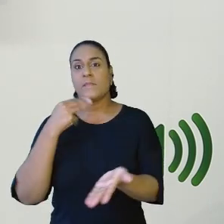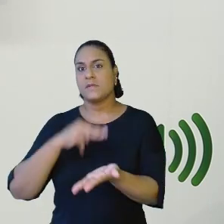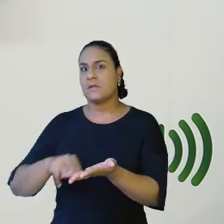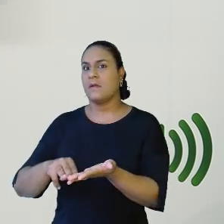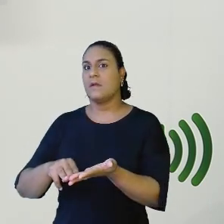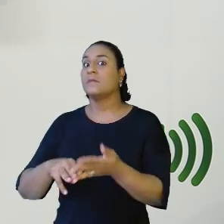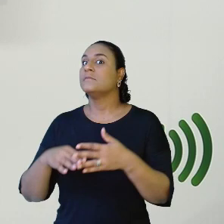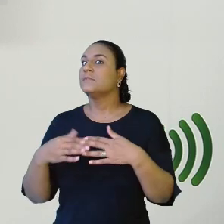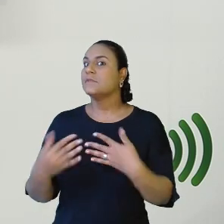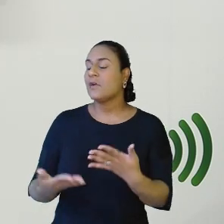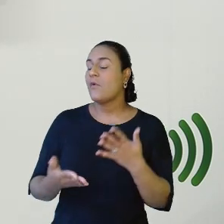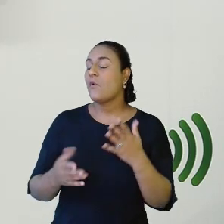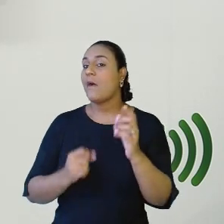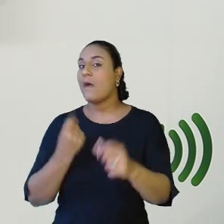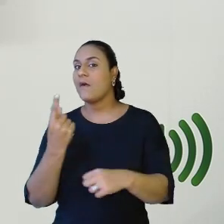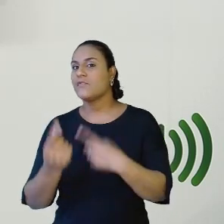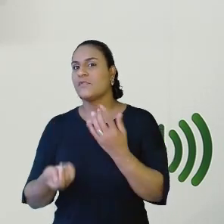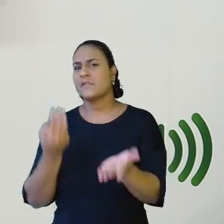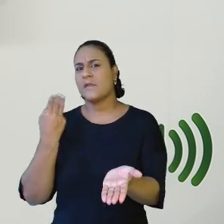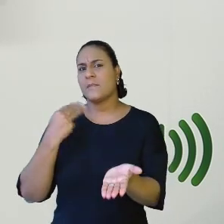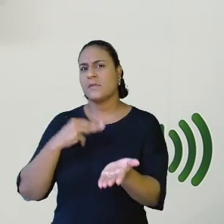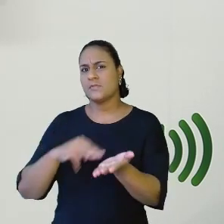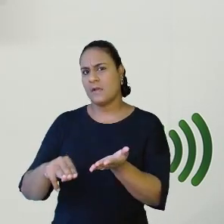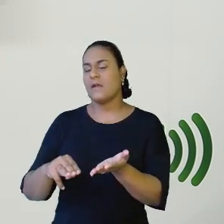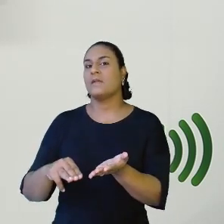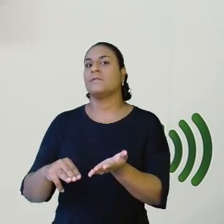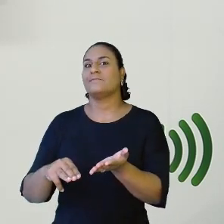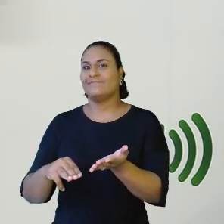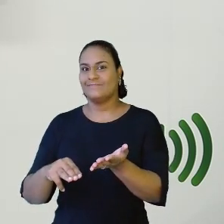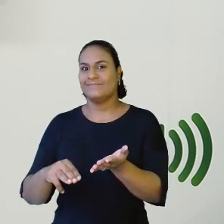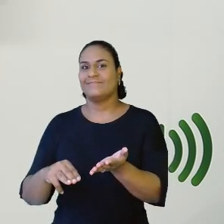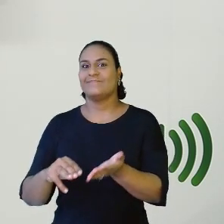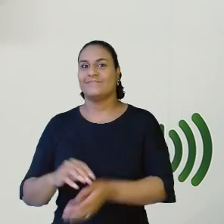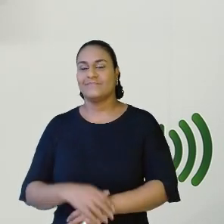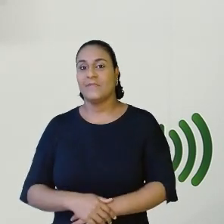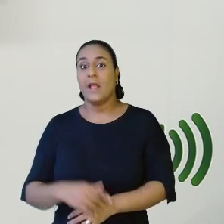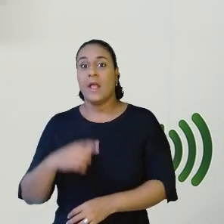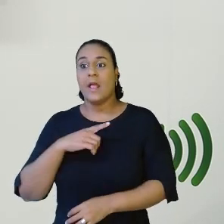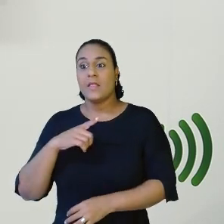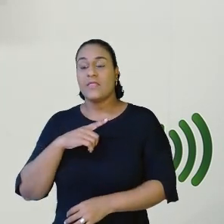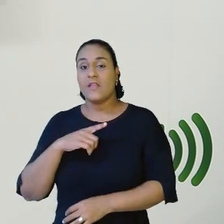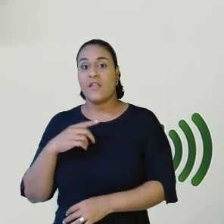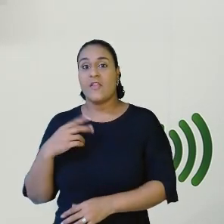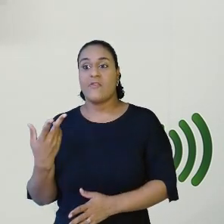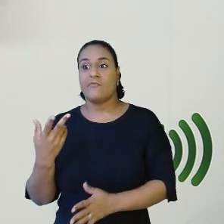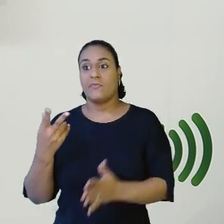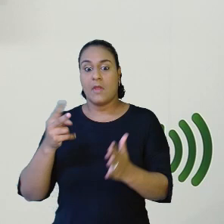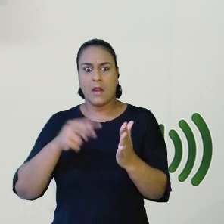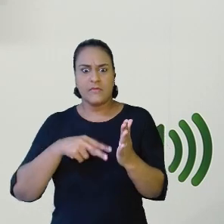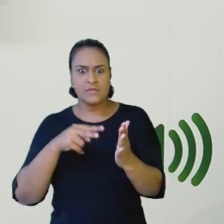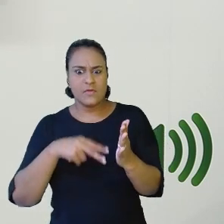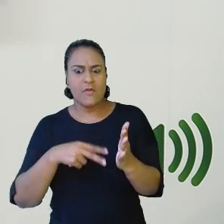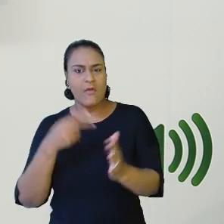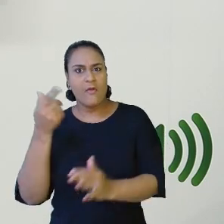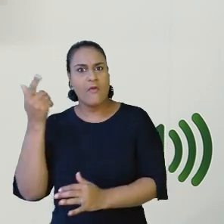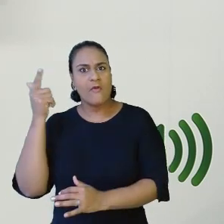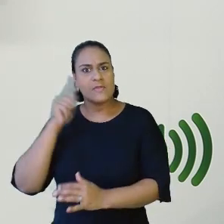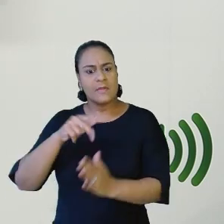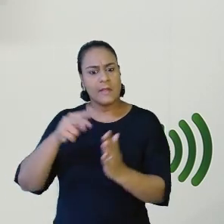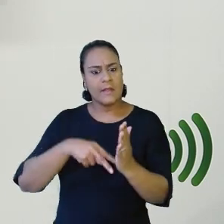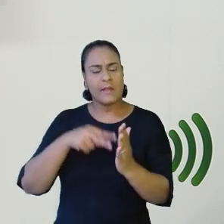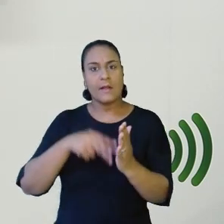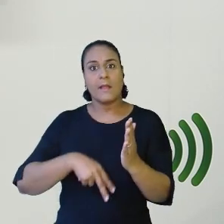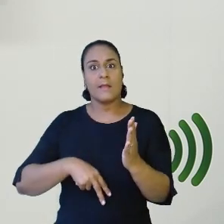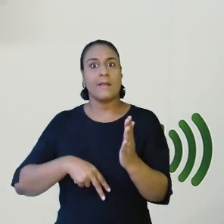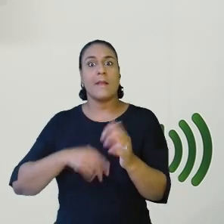essas imagens valem mais do que 1000 palavras, não é? Então, assim, pode passar, a gente vai